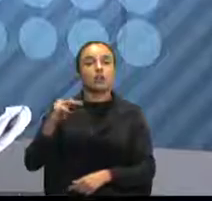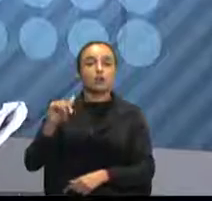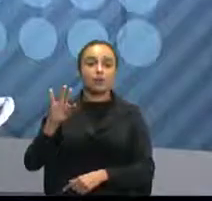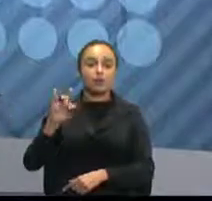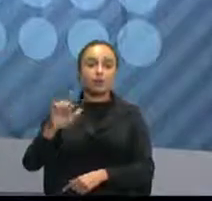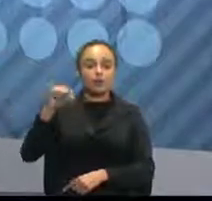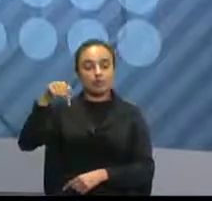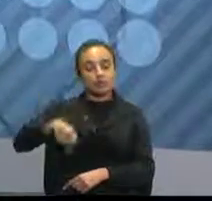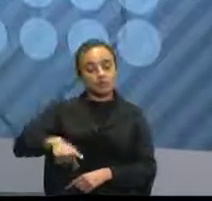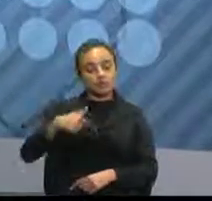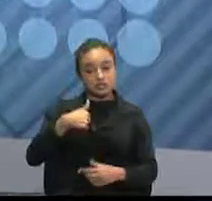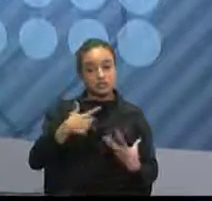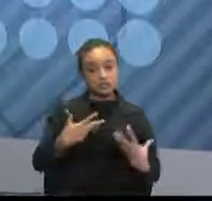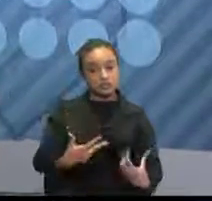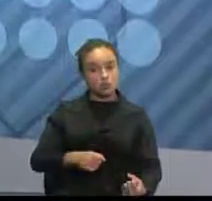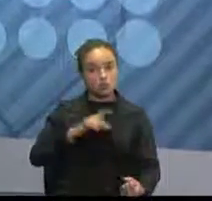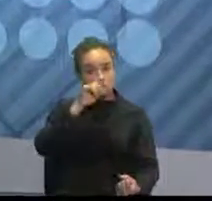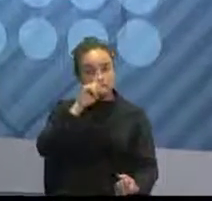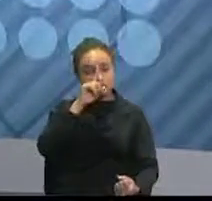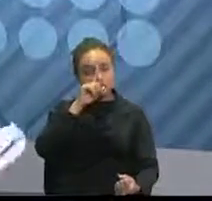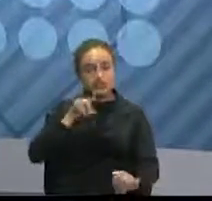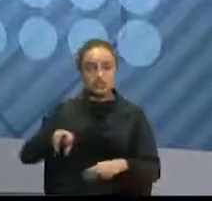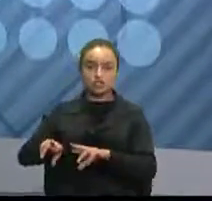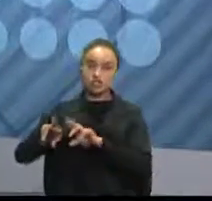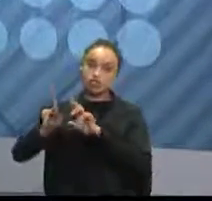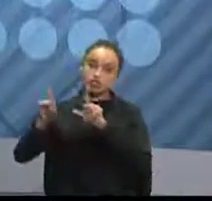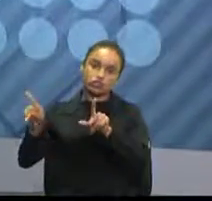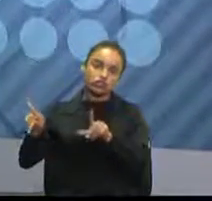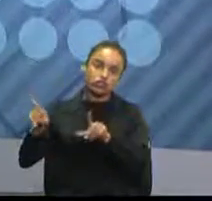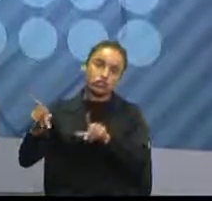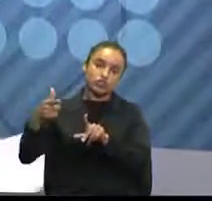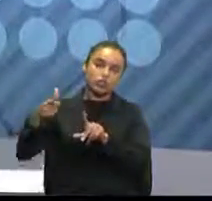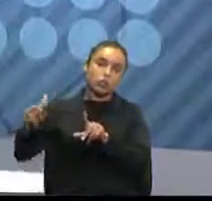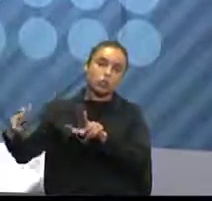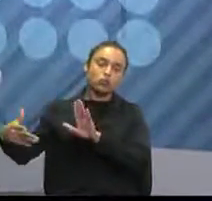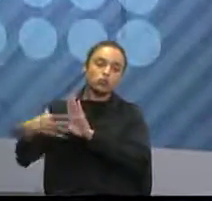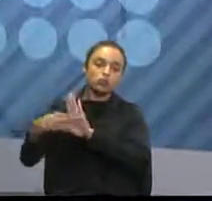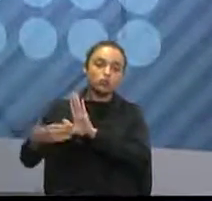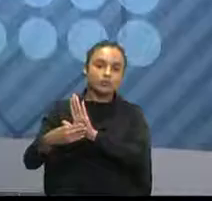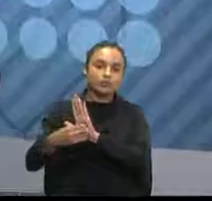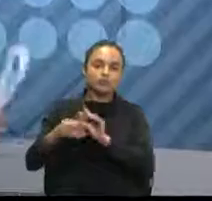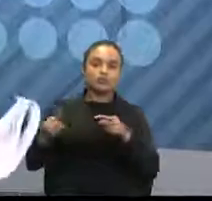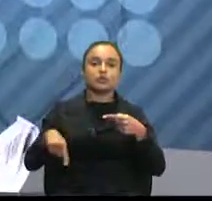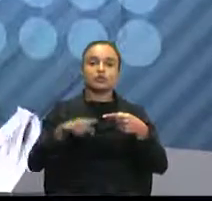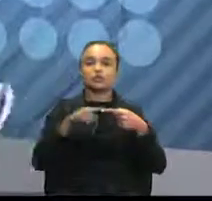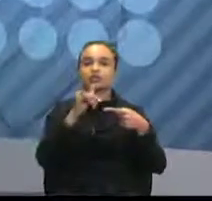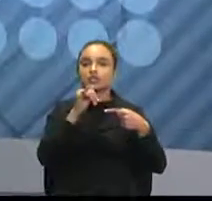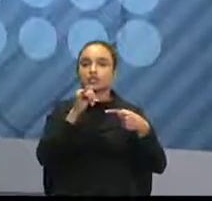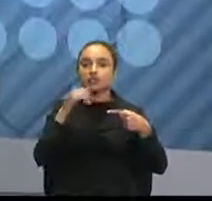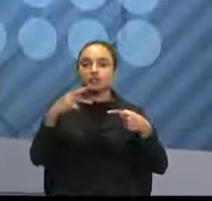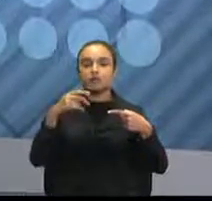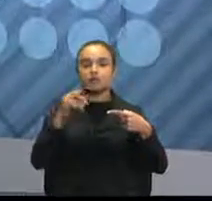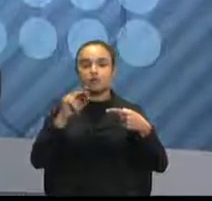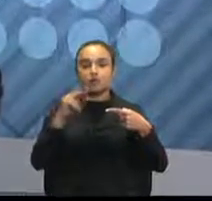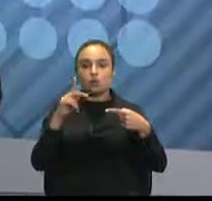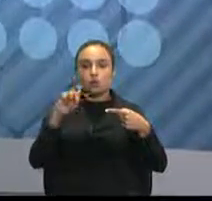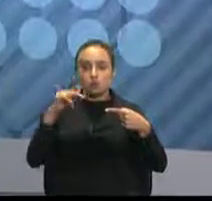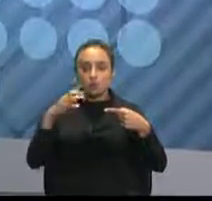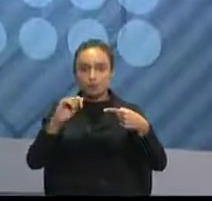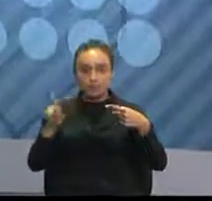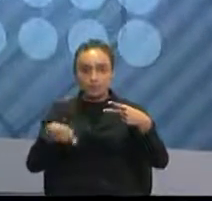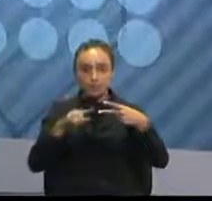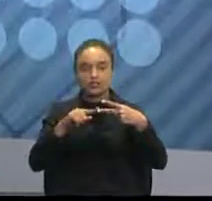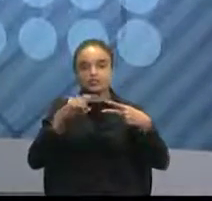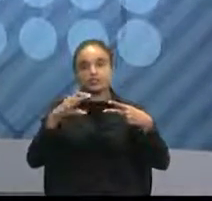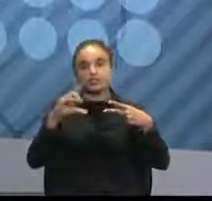assumo o contrário de investir numa poupança no cdb numa lc alice que eu já sei basicamente o quanto eu